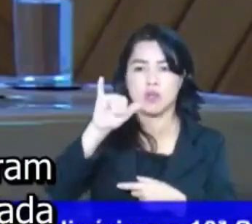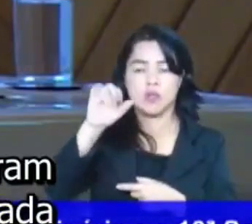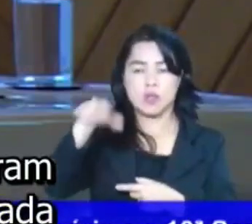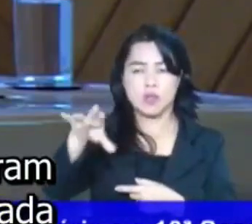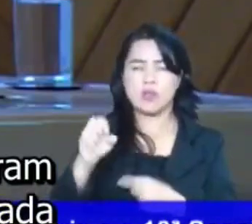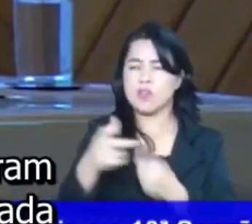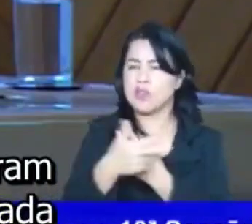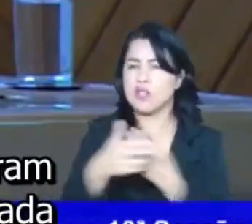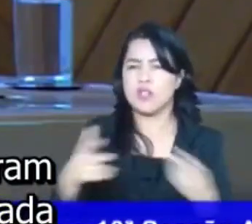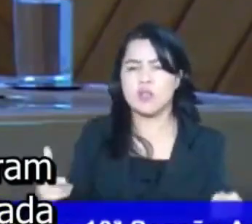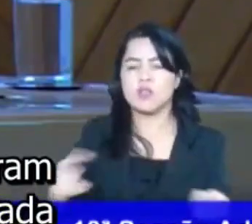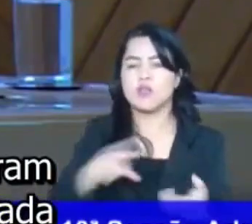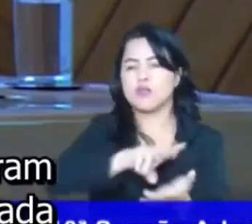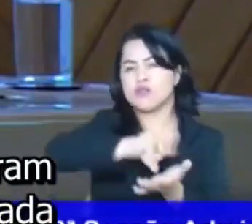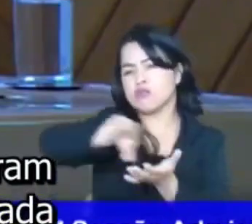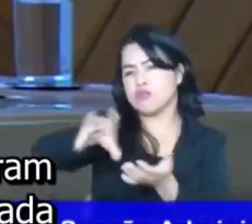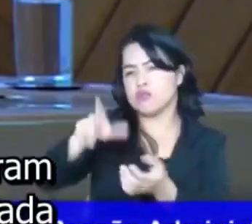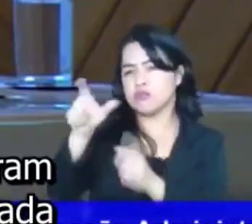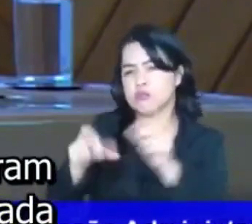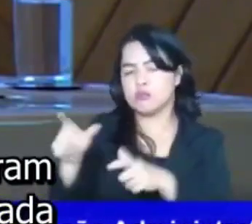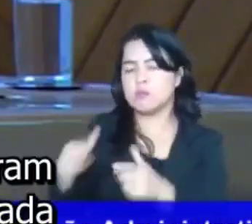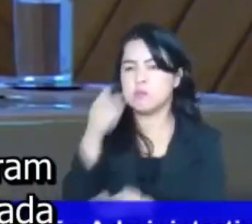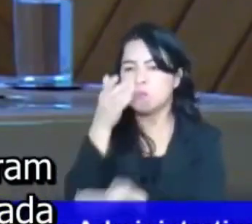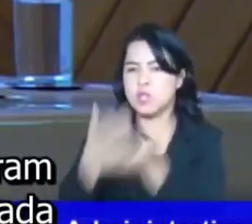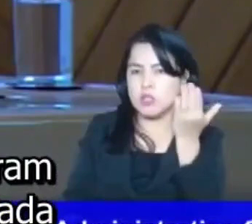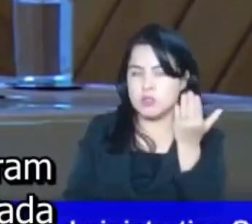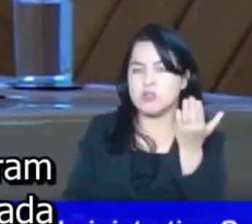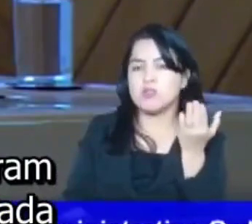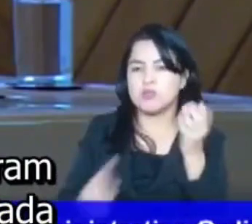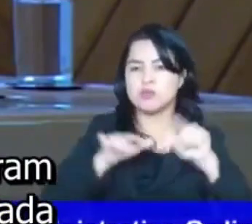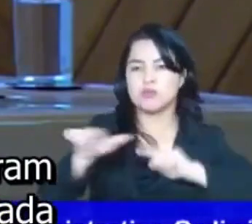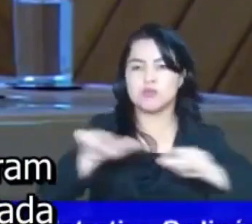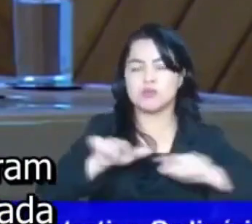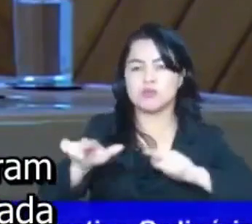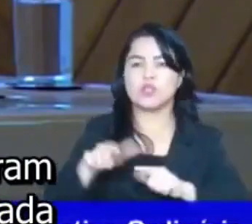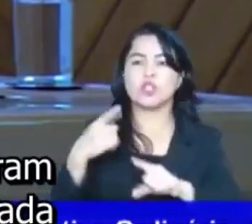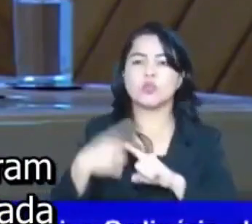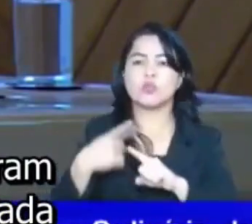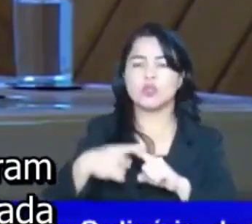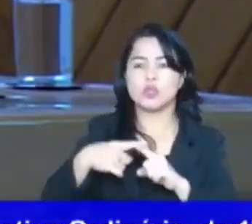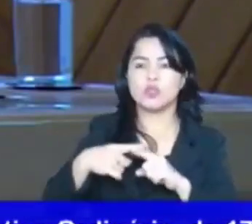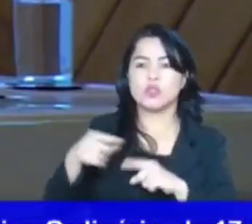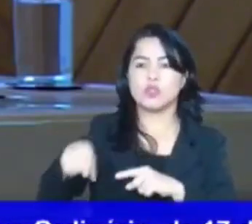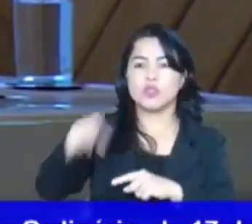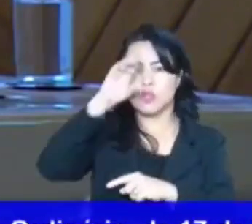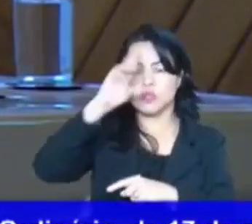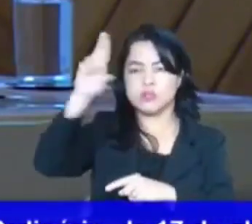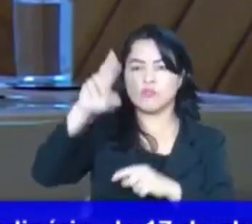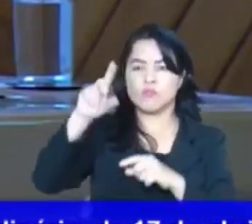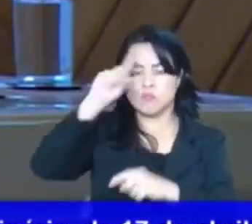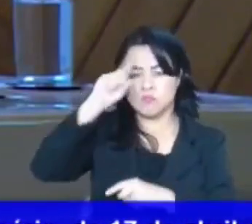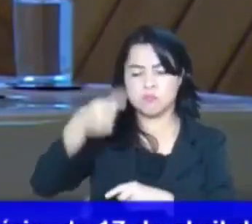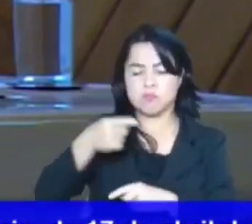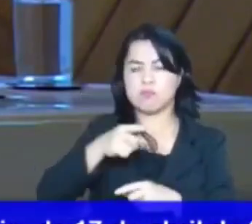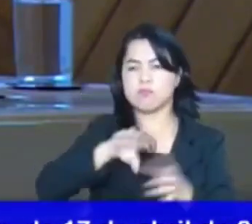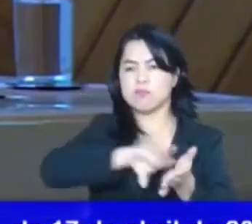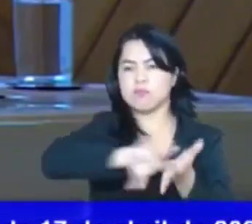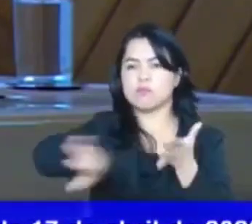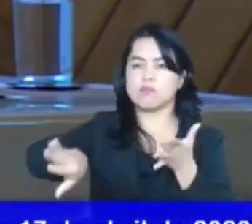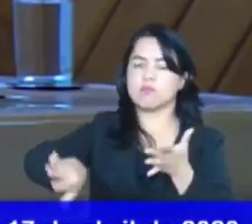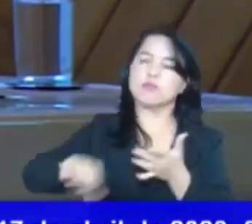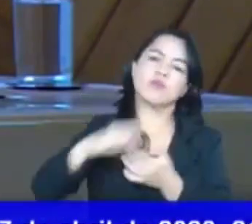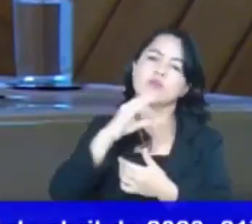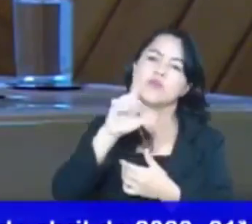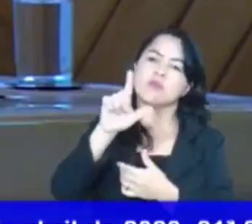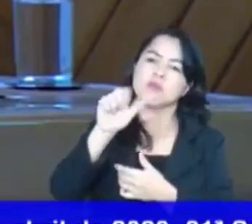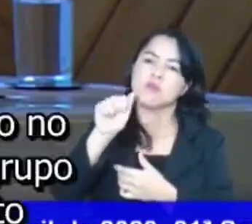outras pessoas, que perderam seus cargos dentro do IFAP por decisão da denunciada. Cláudia Patrícia